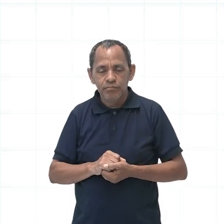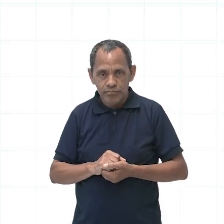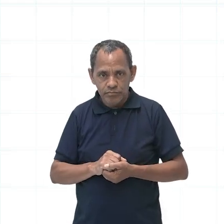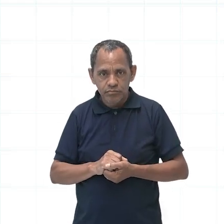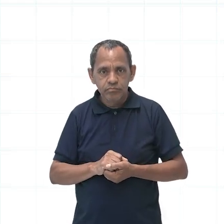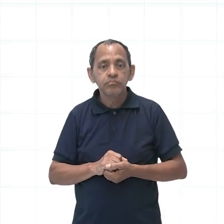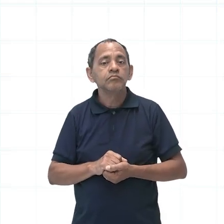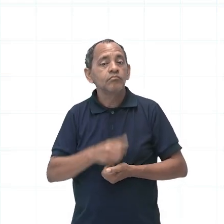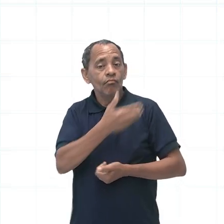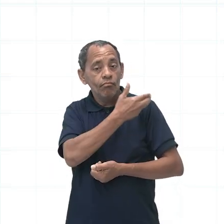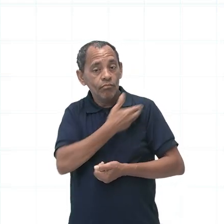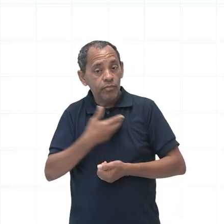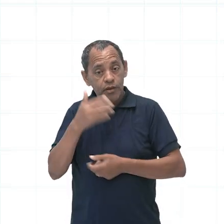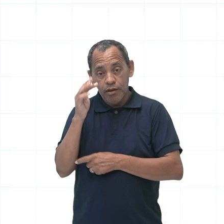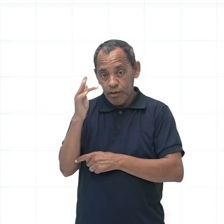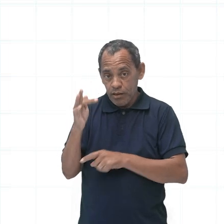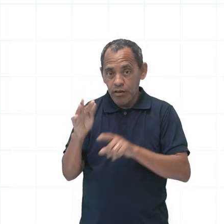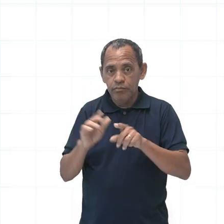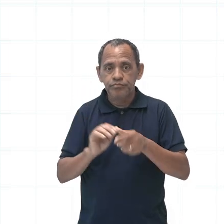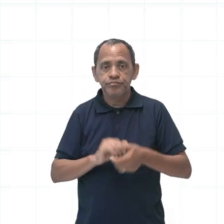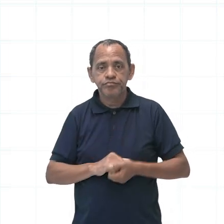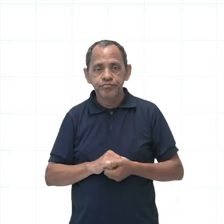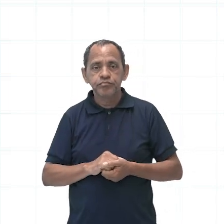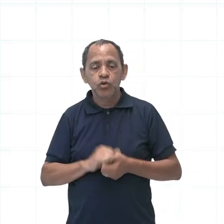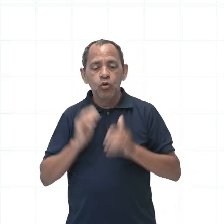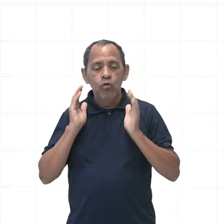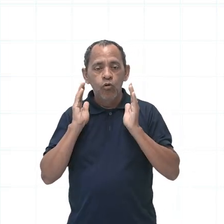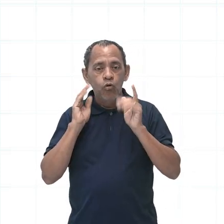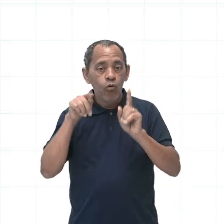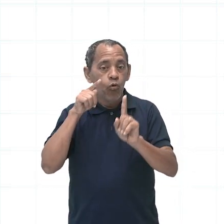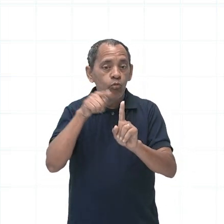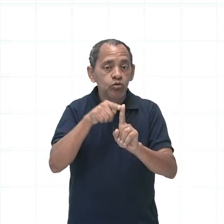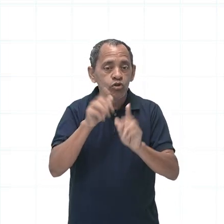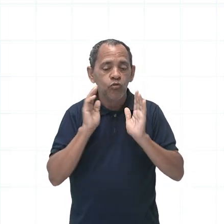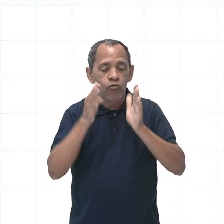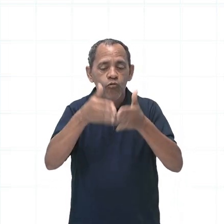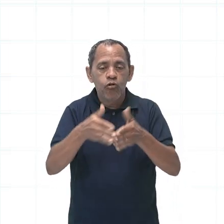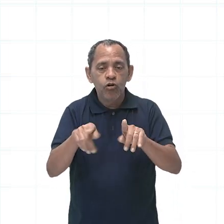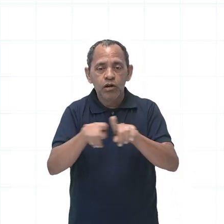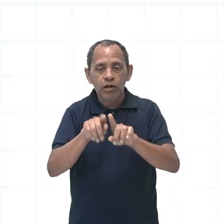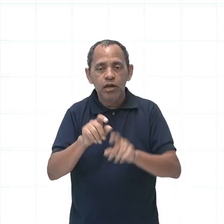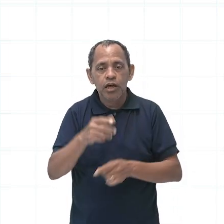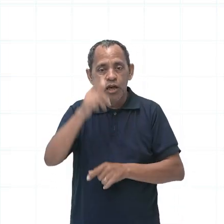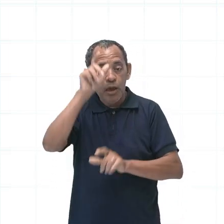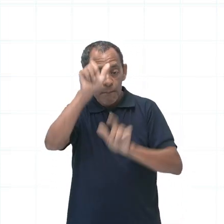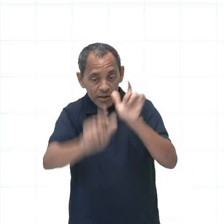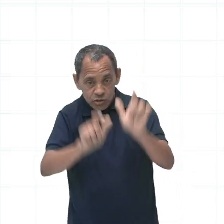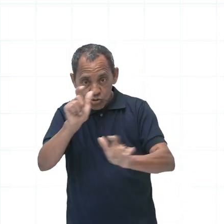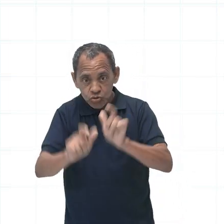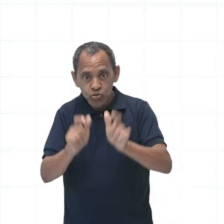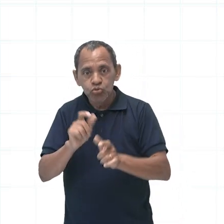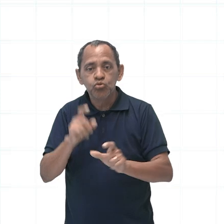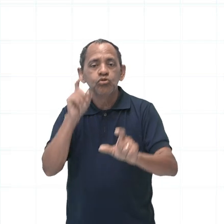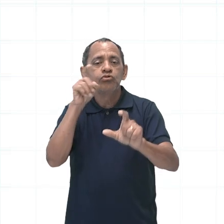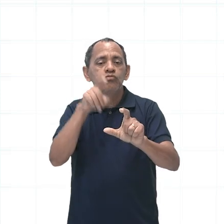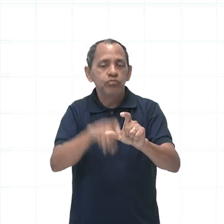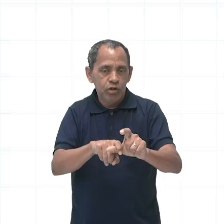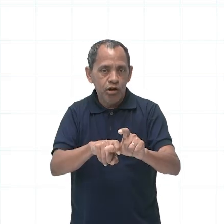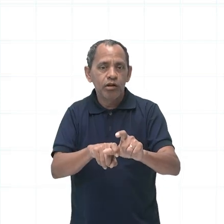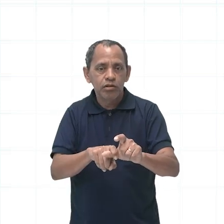o governo federal, certo? Qual é o público-alvo, mais uma vez? Pessoas endividadas com nome